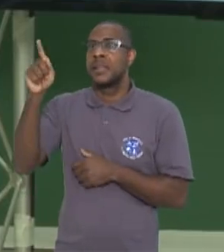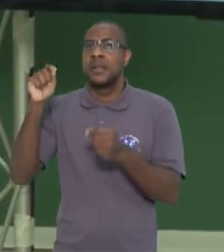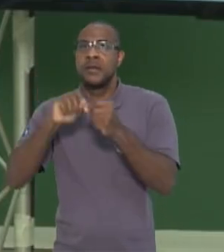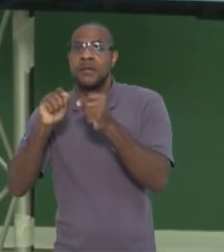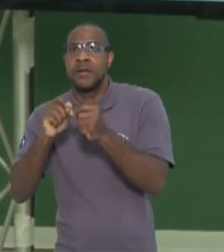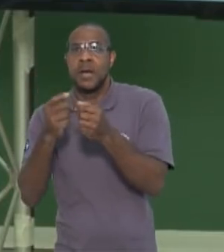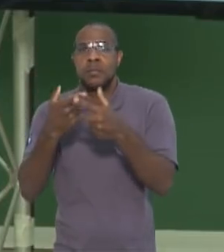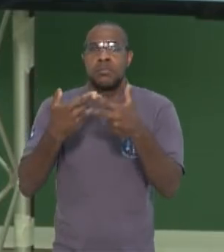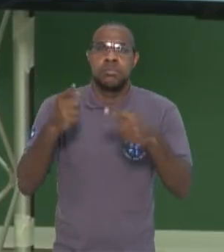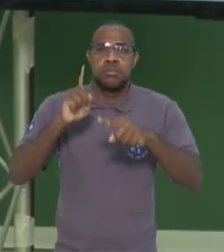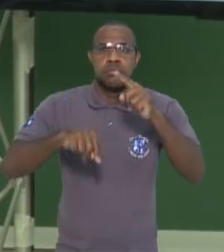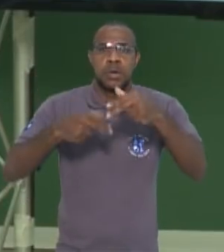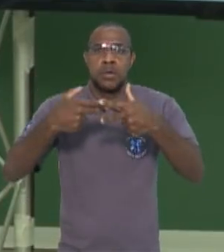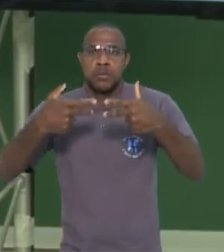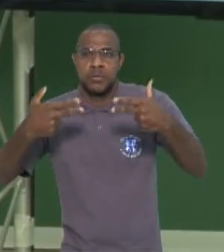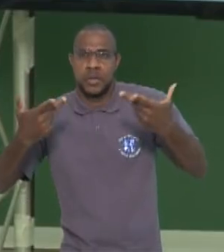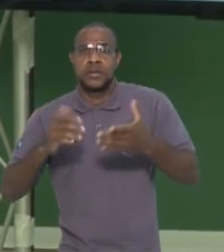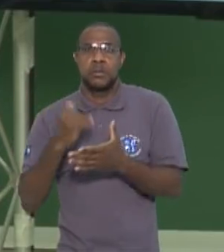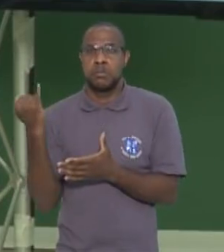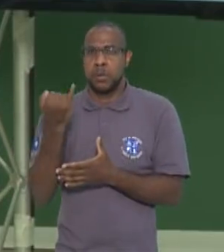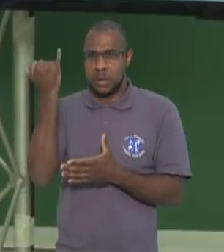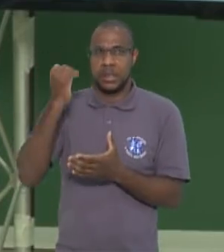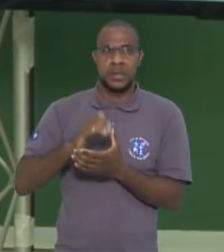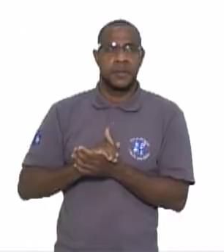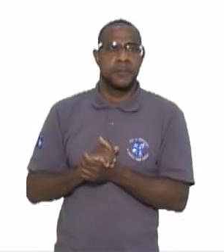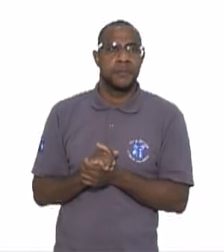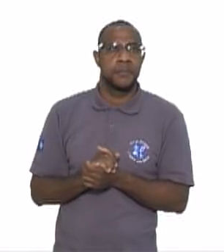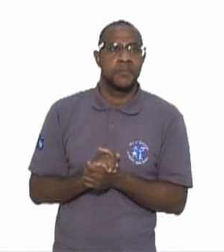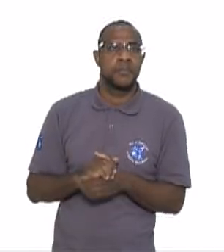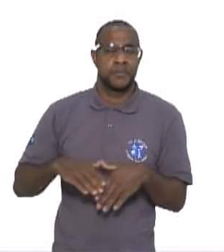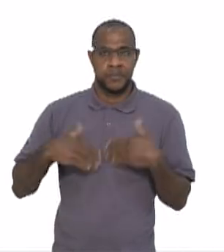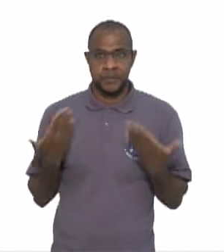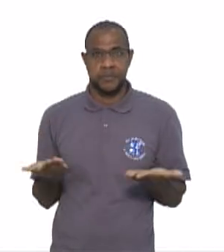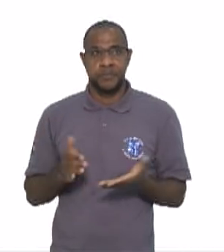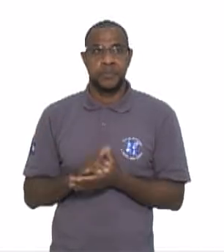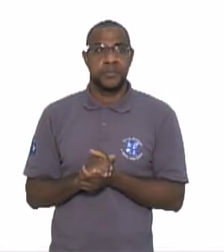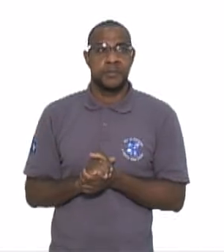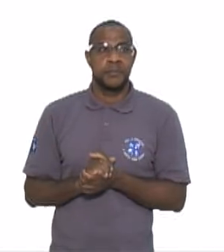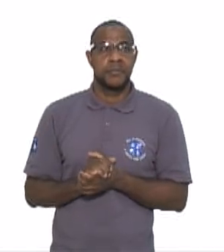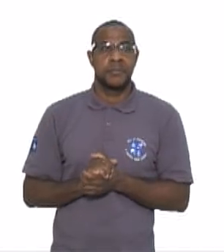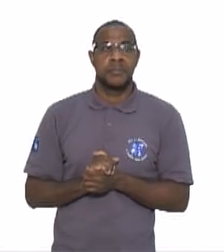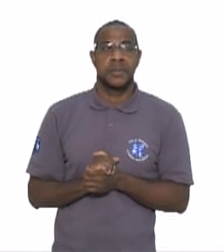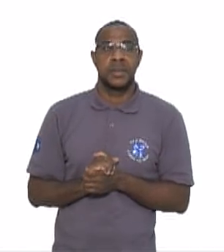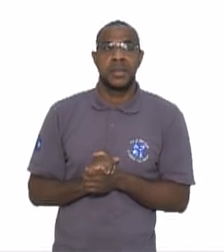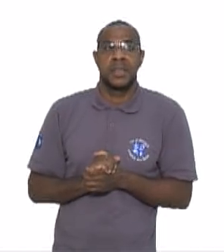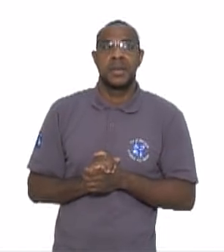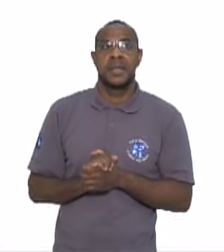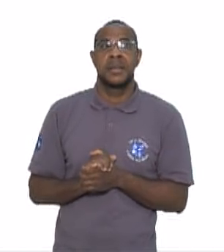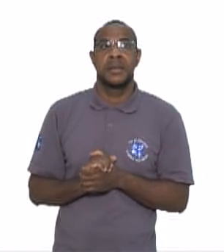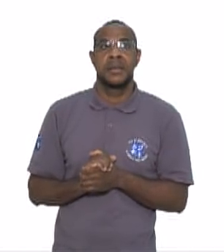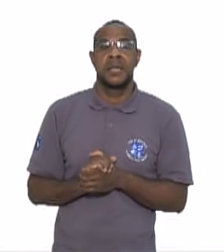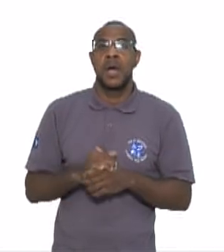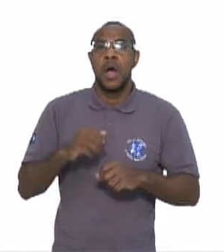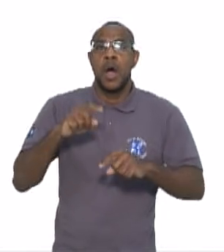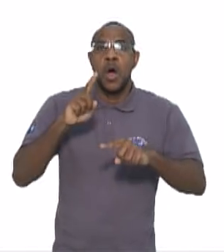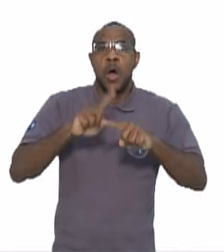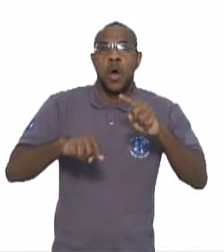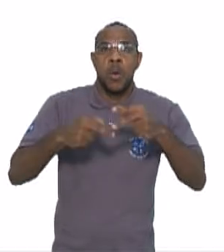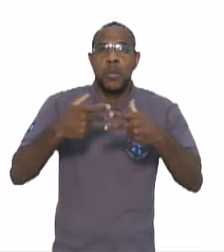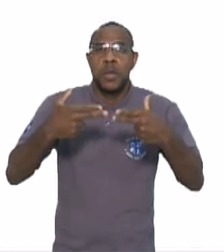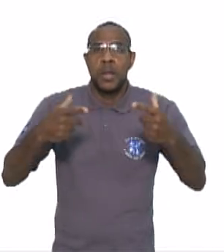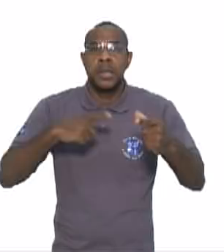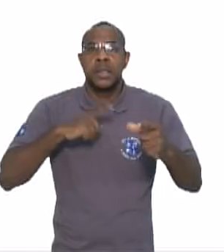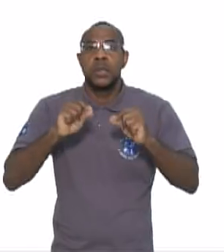que são esculpidos em pedra. Os Muiractãs, objetos aos quais se atribui poderes